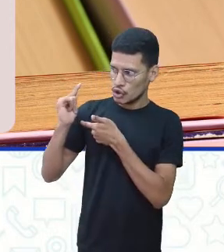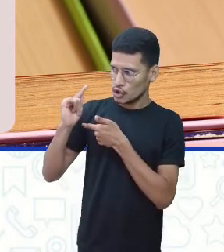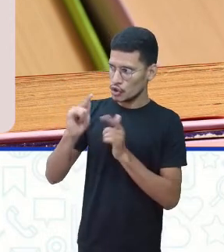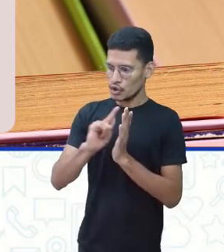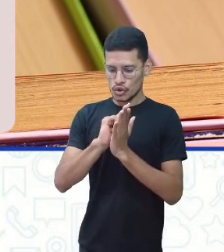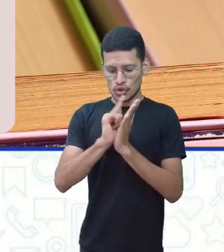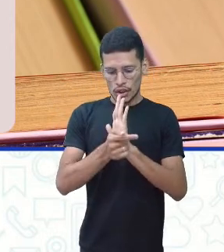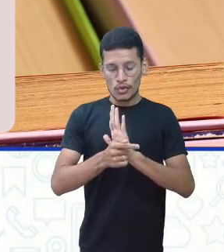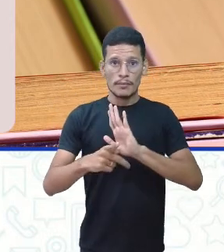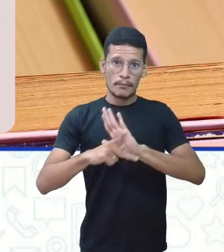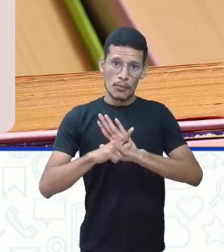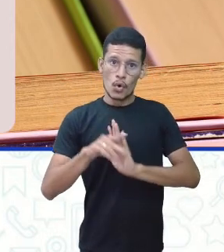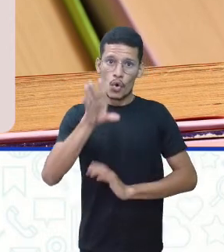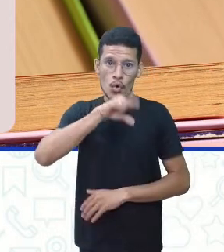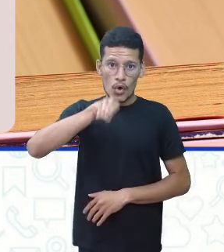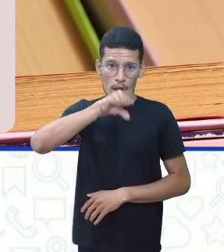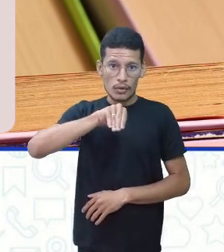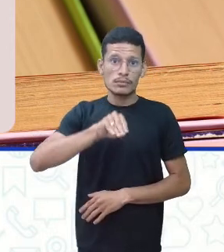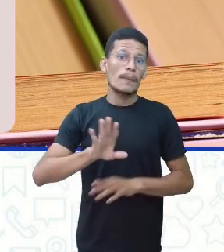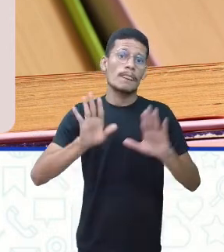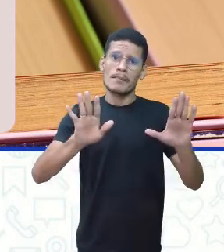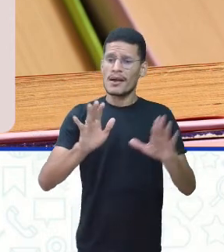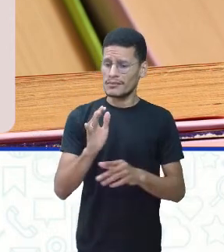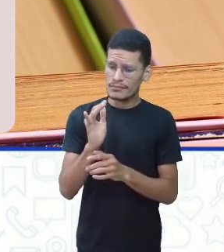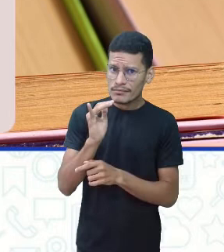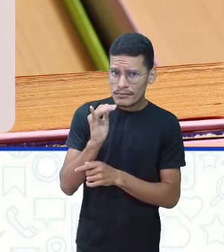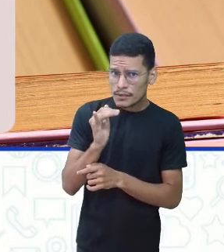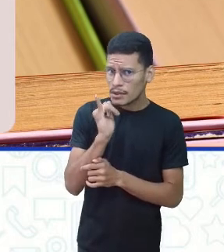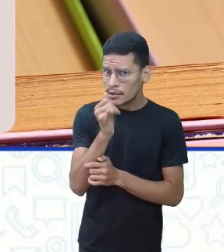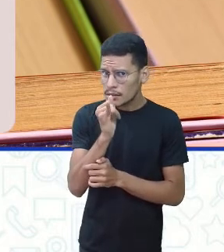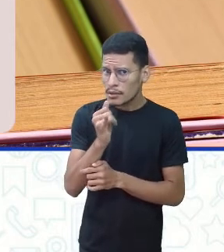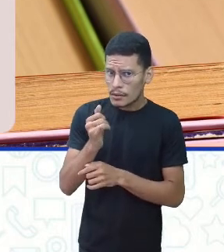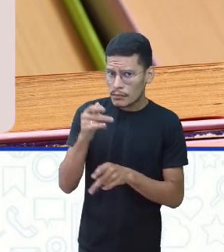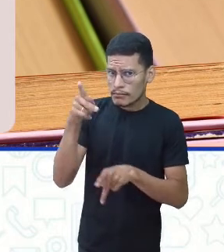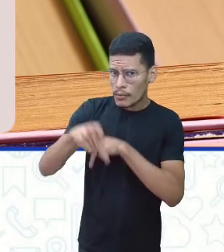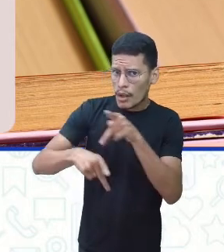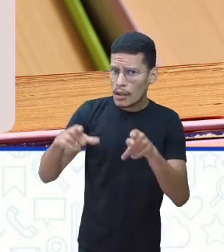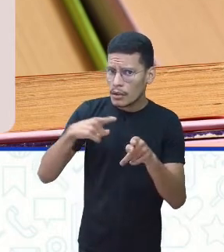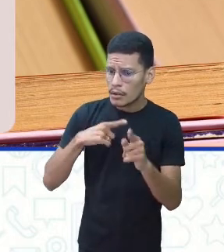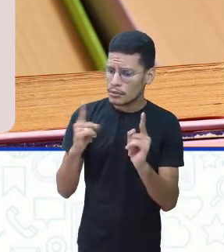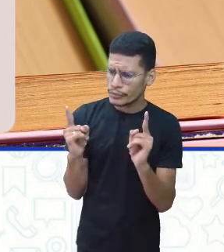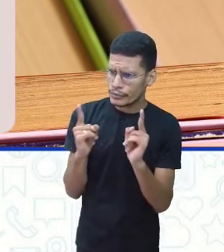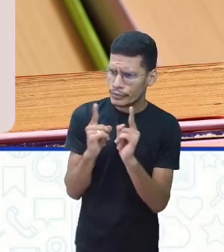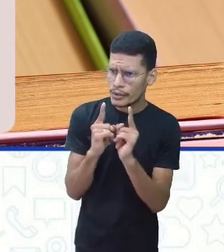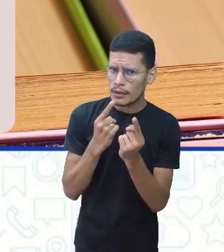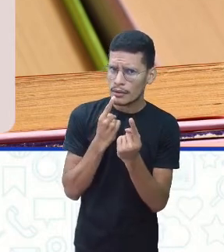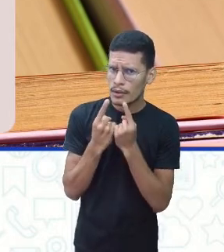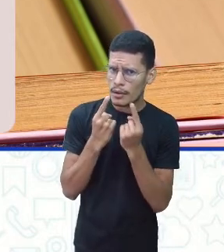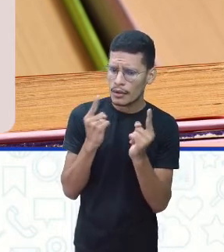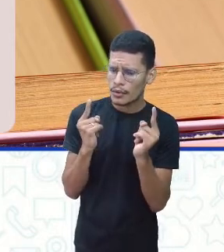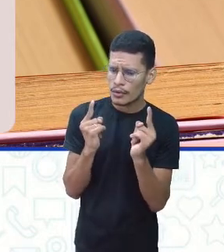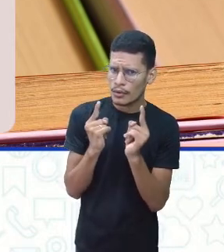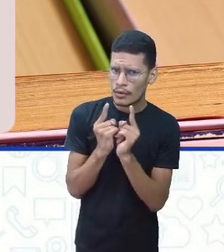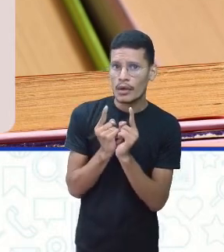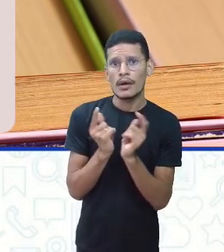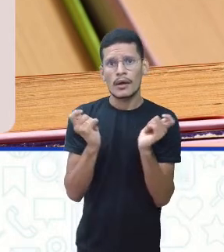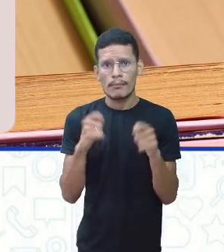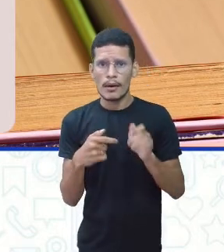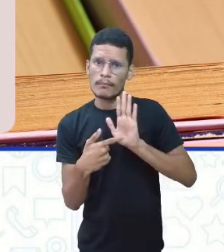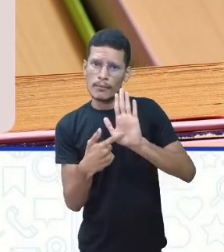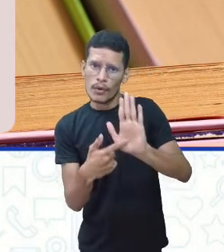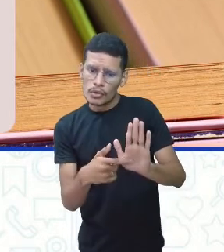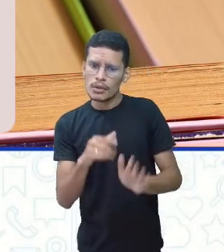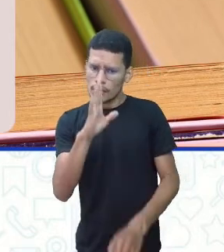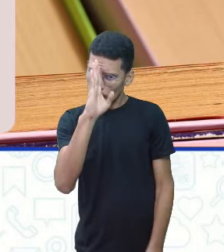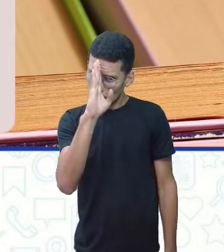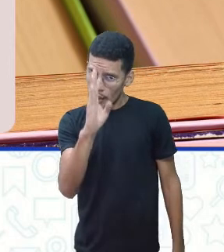oral, esse conto popular também possui o quê? Apresenta o quê? Diálogos mais curtos, que constituem o discurso direto.